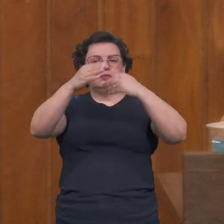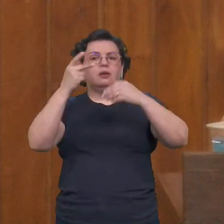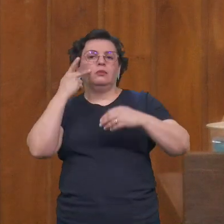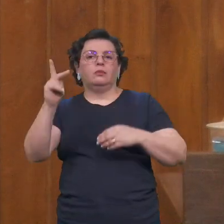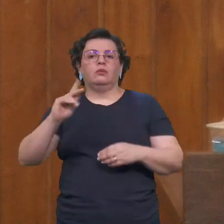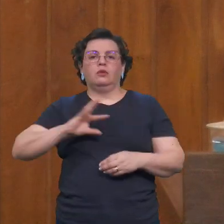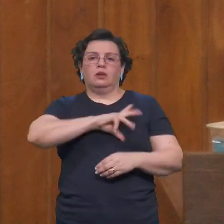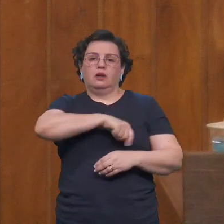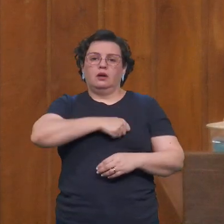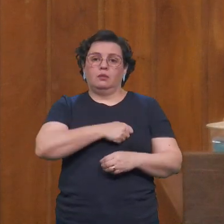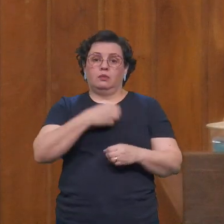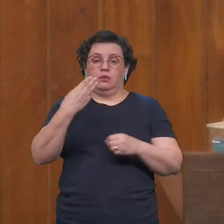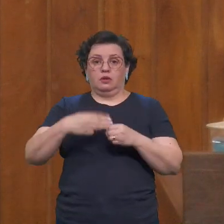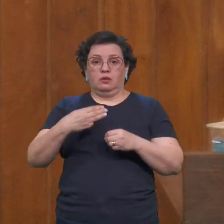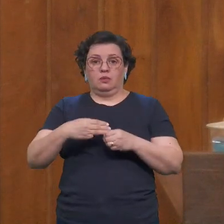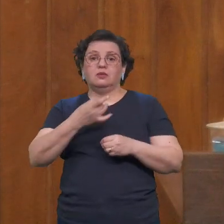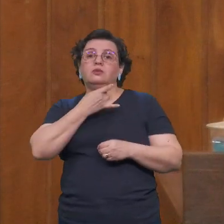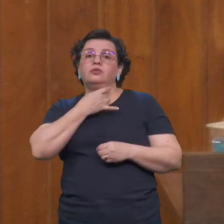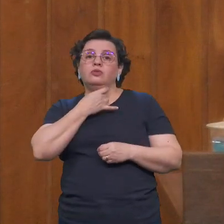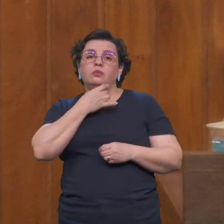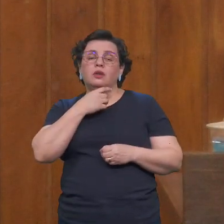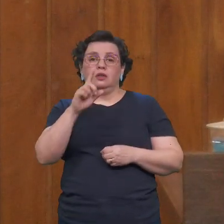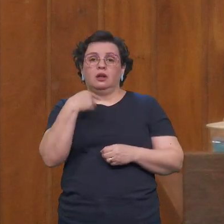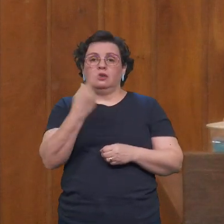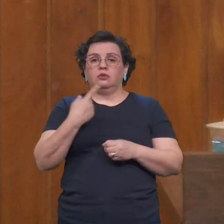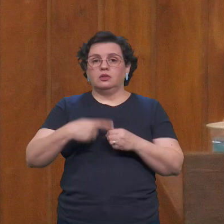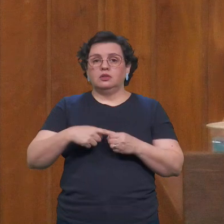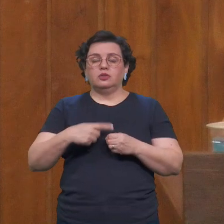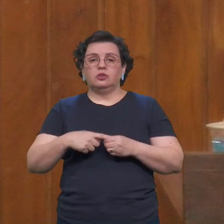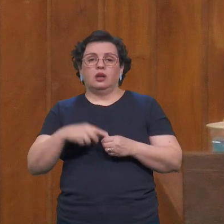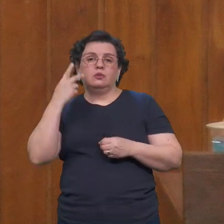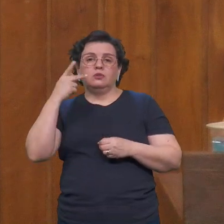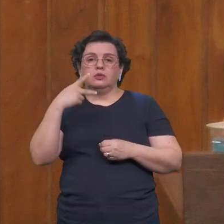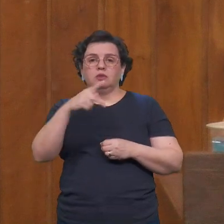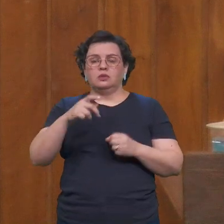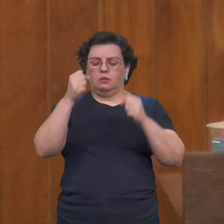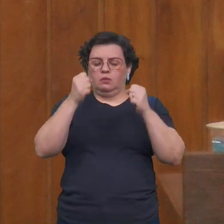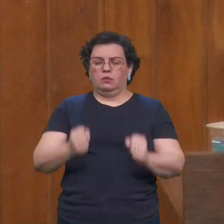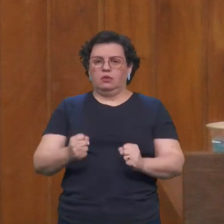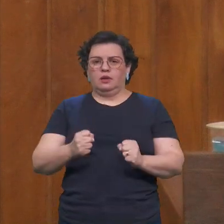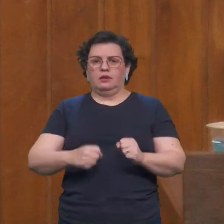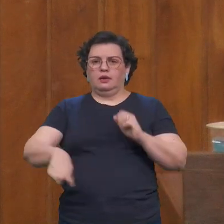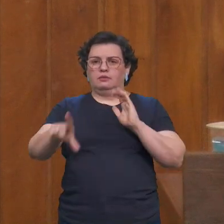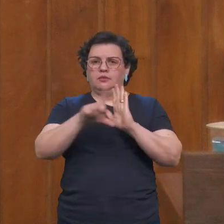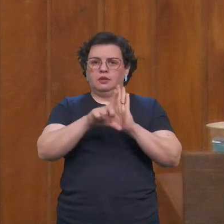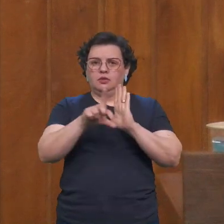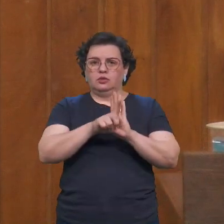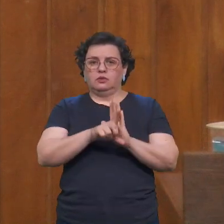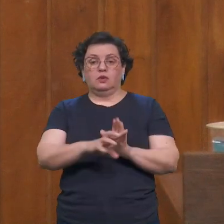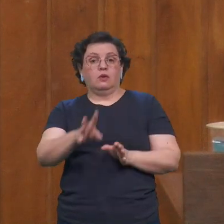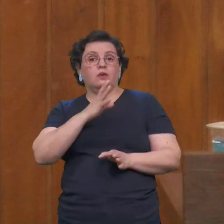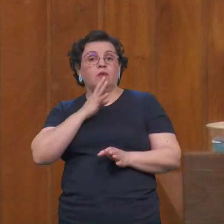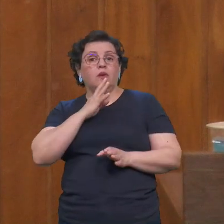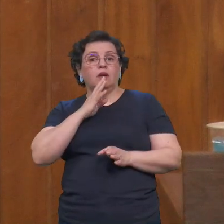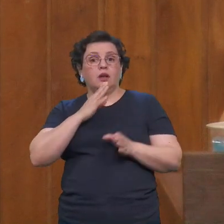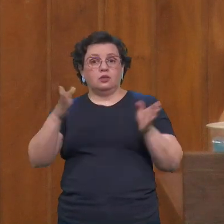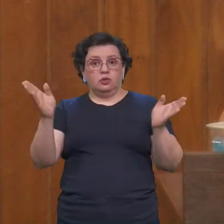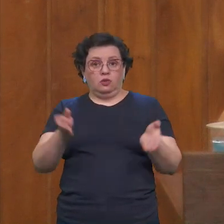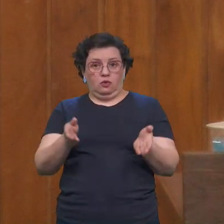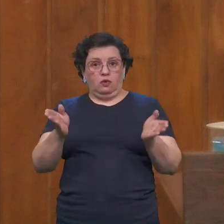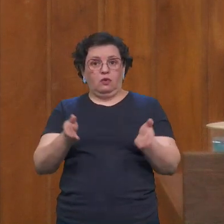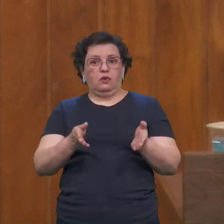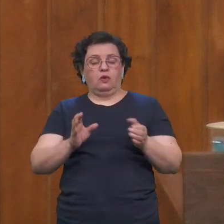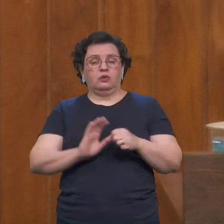nossa cidade, através do seu poder legislativo, reconhece na solenidade